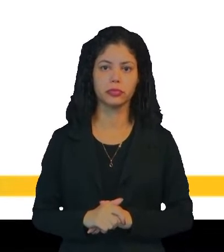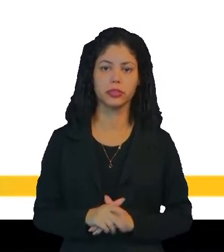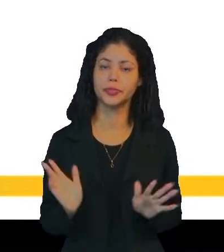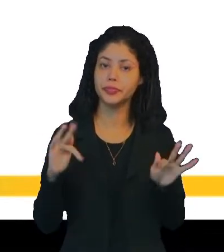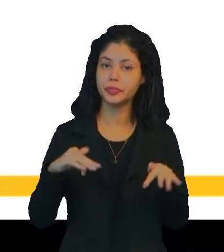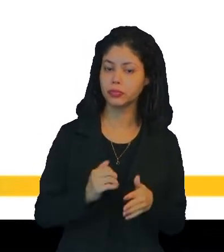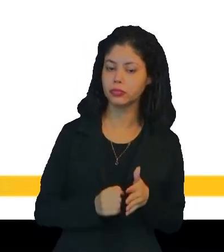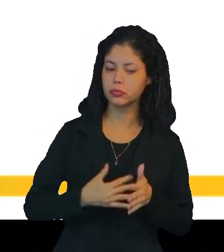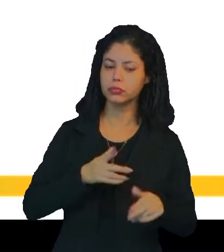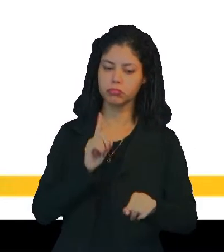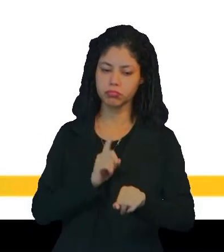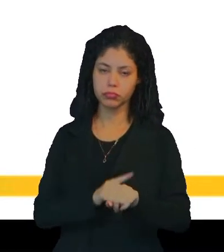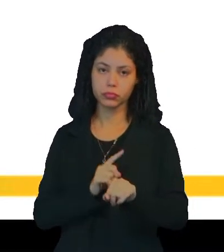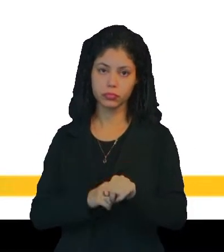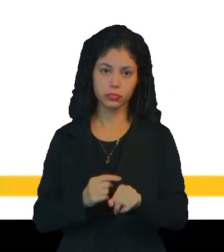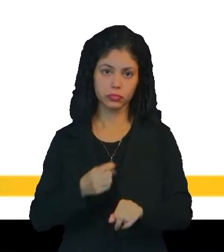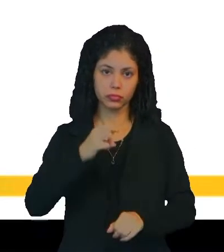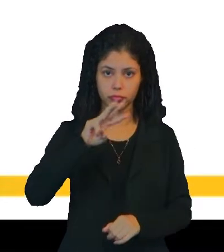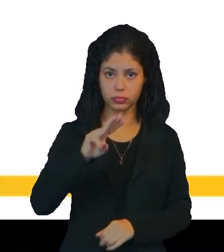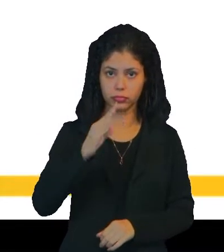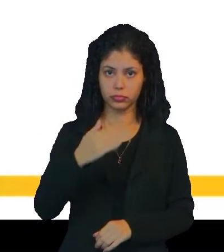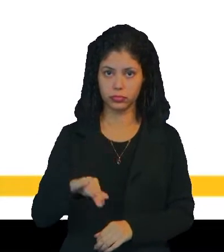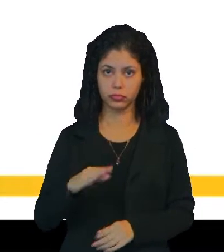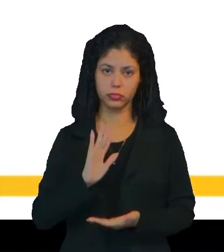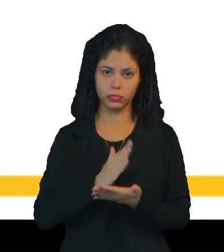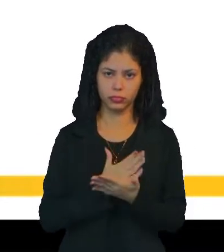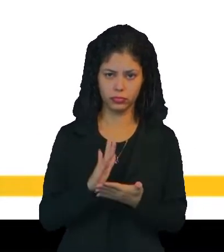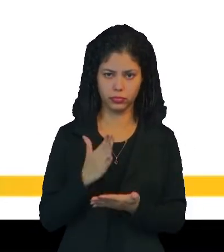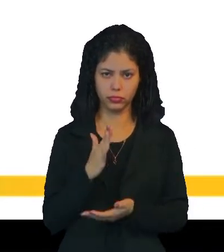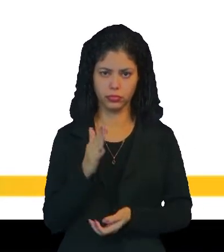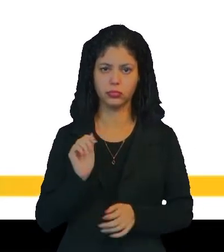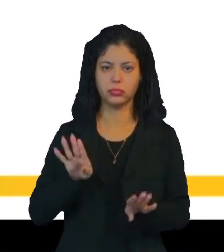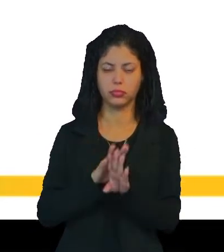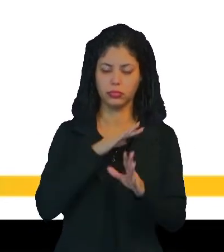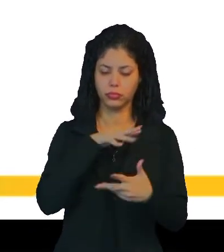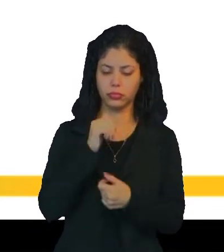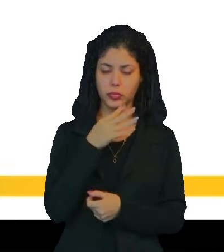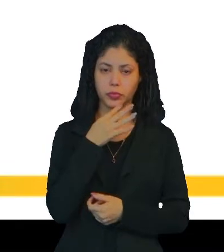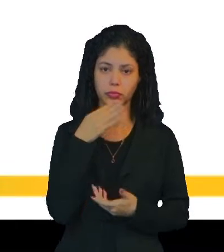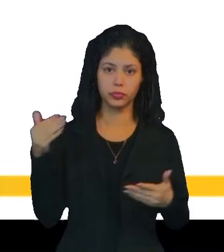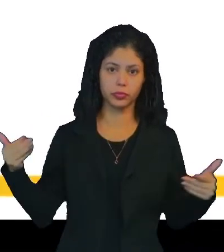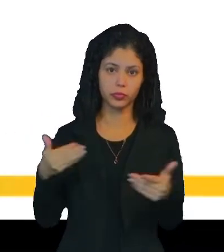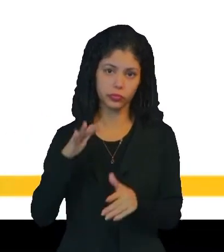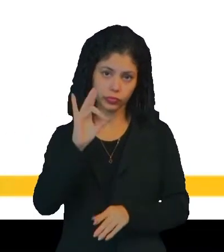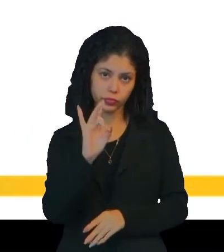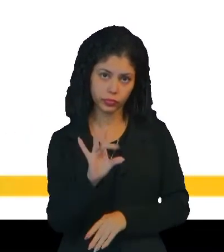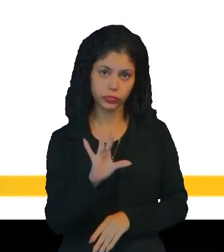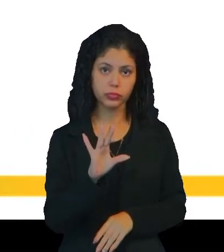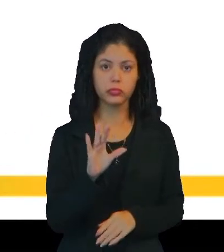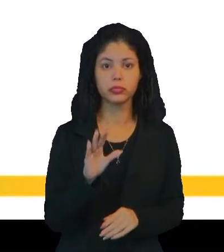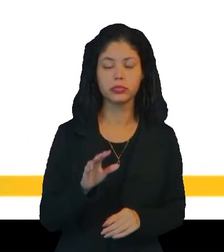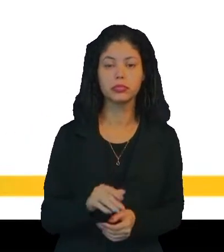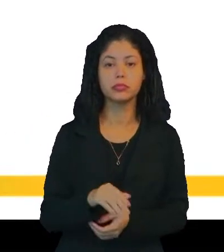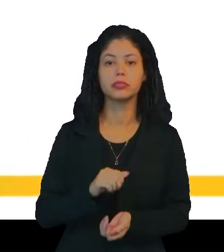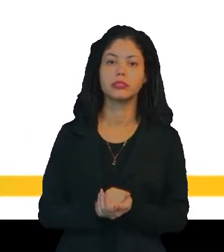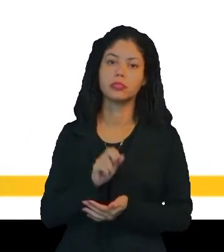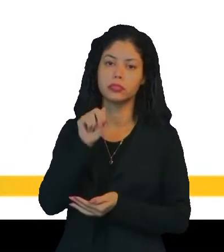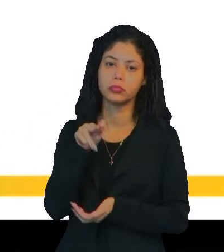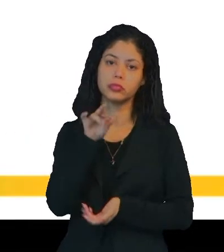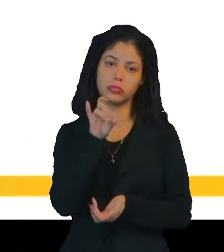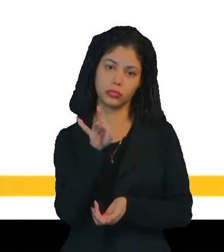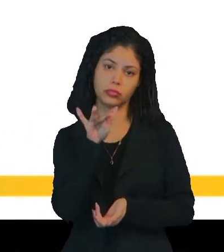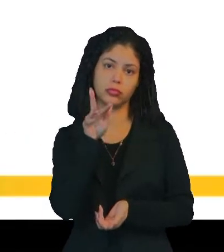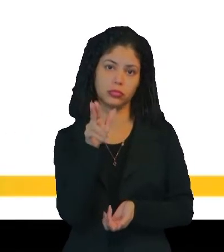Afinal, durante muito tempo, há cerca de 3,5 bilhões de anos atrás, a Terra que conhecemos hoje era somente habitada por esses seres